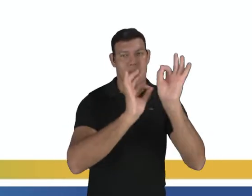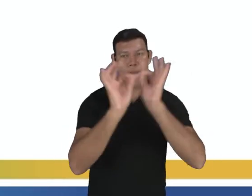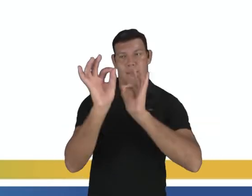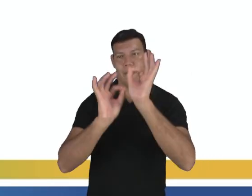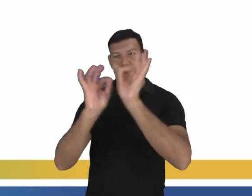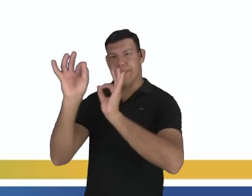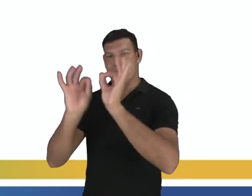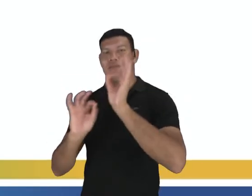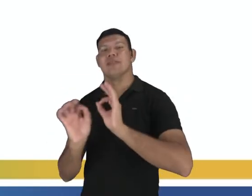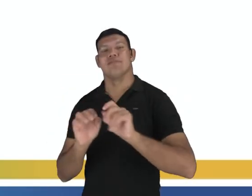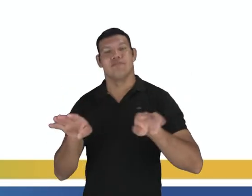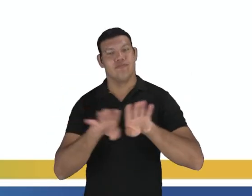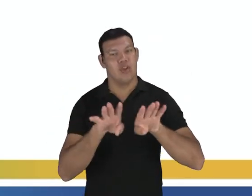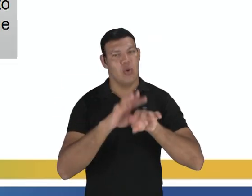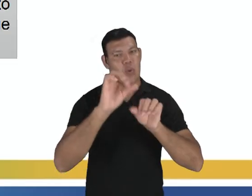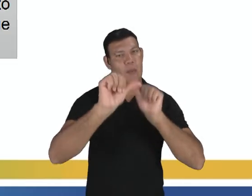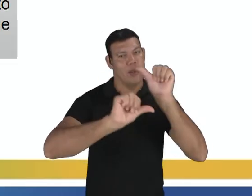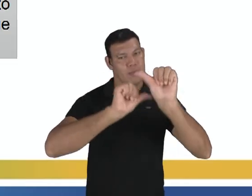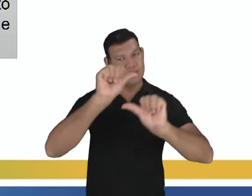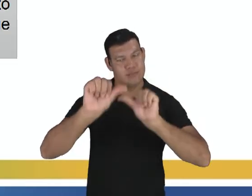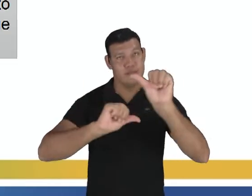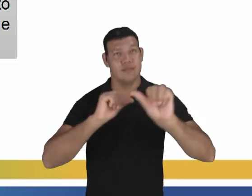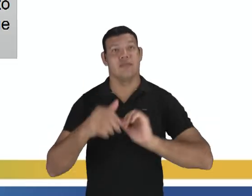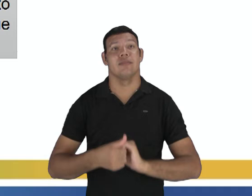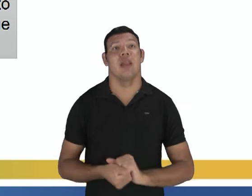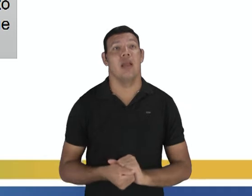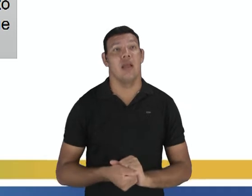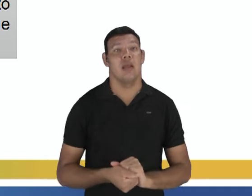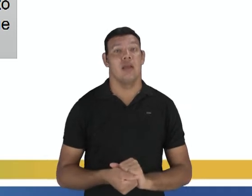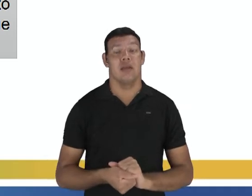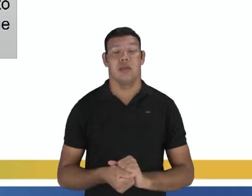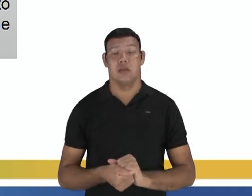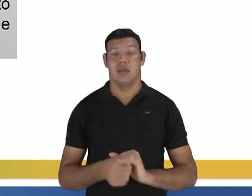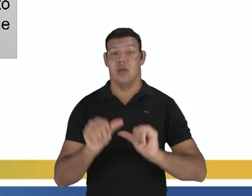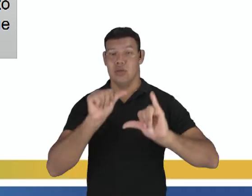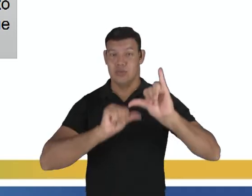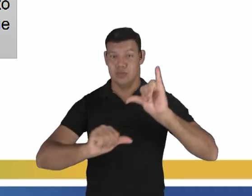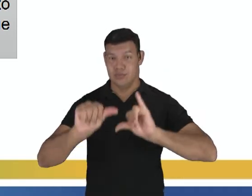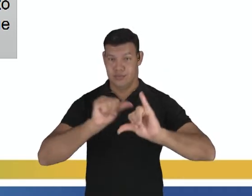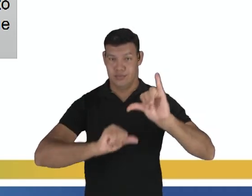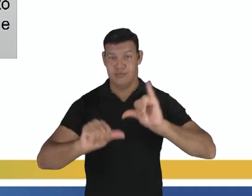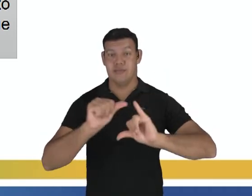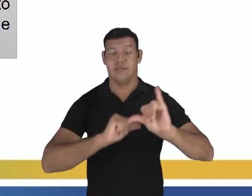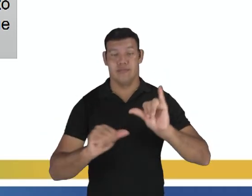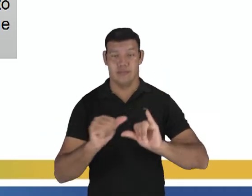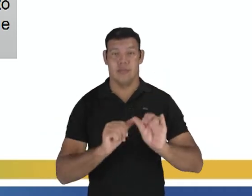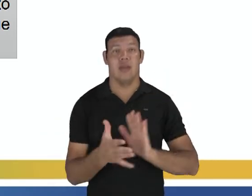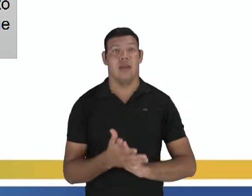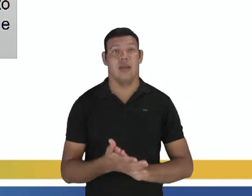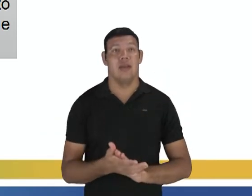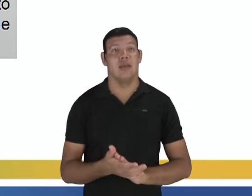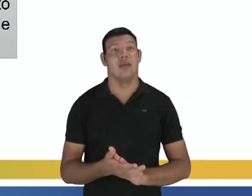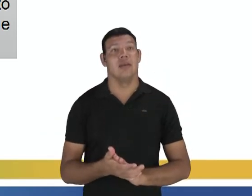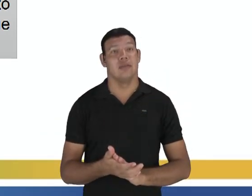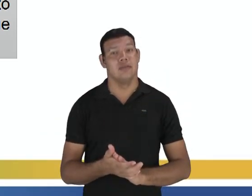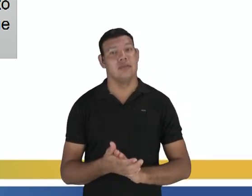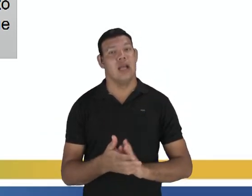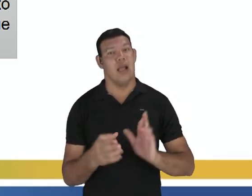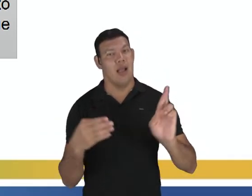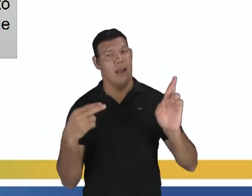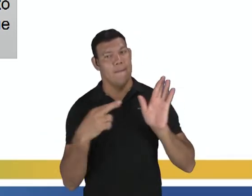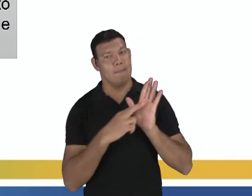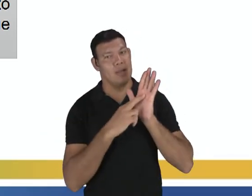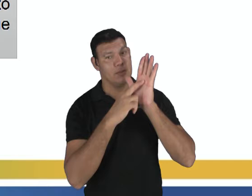e modificados, ok? E as reações químicas, elas são representadas pelas